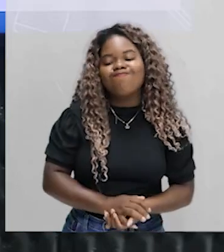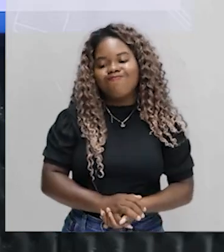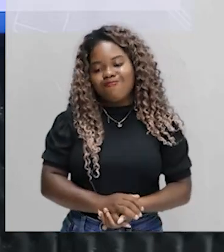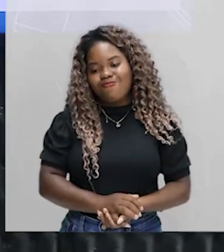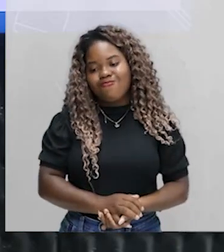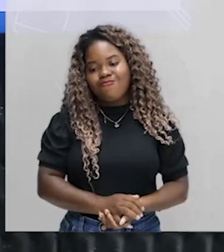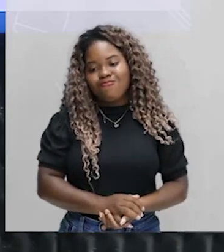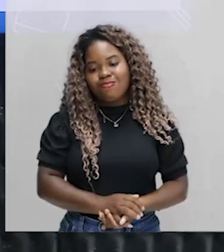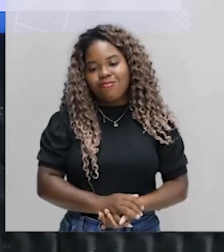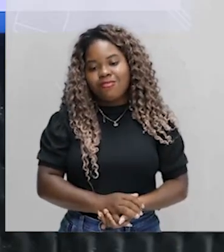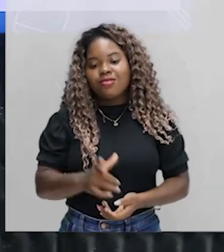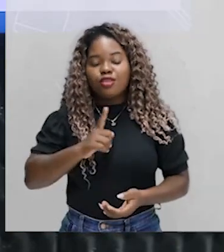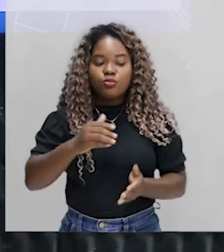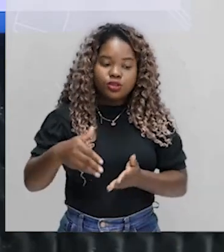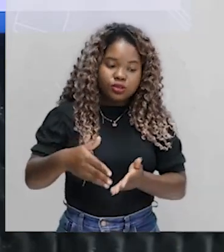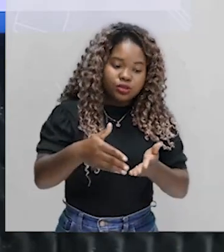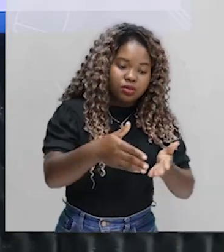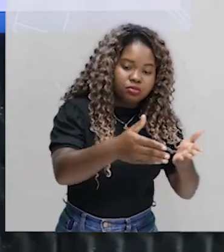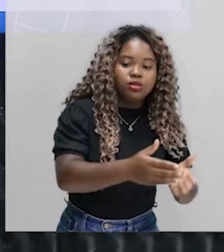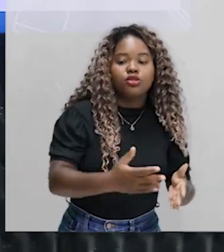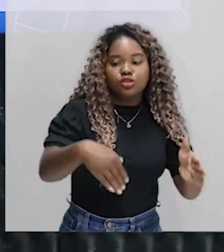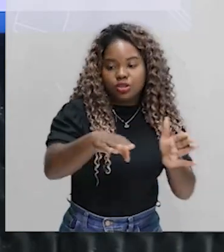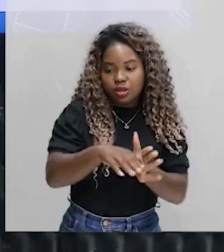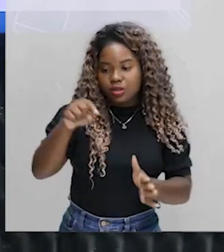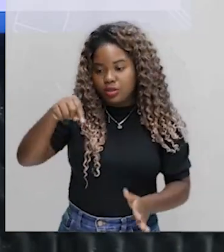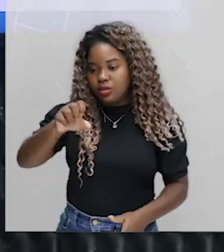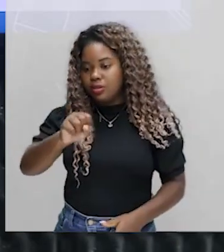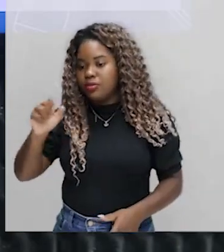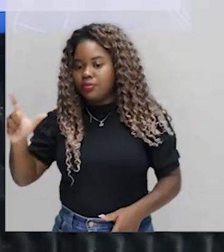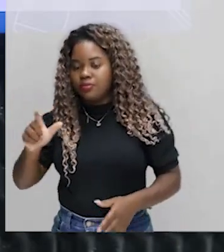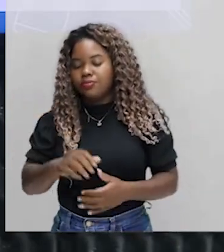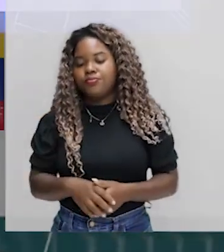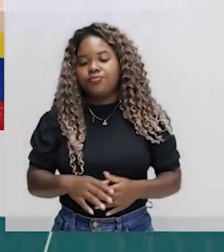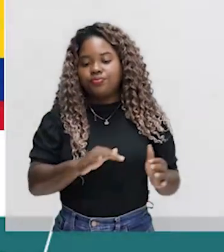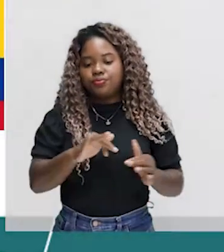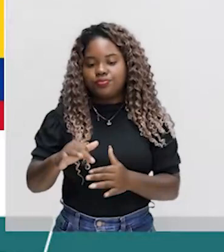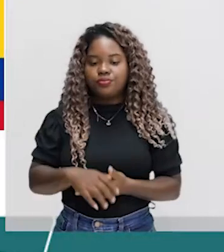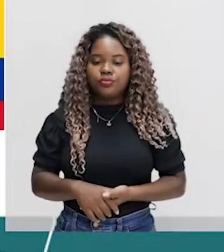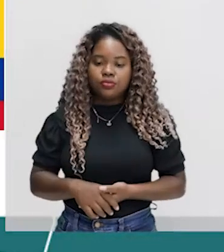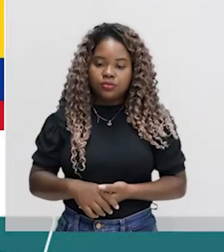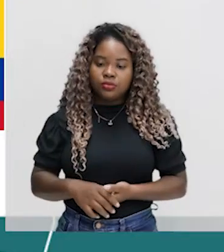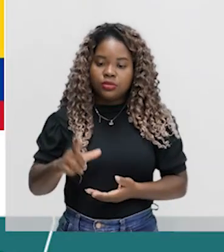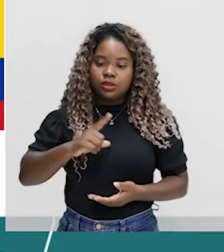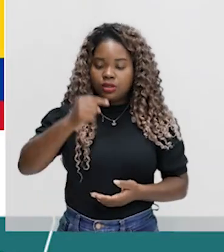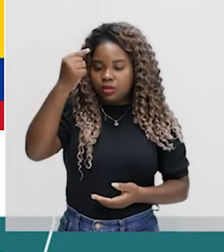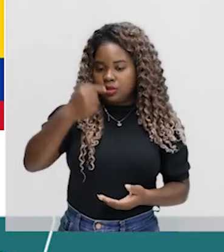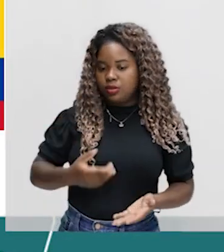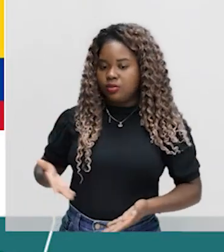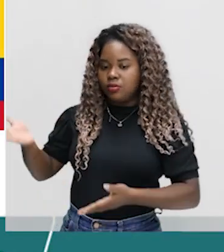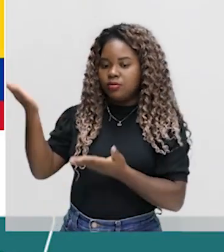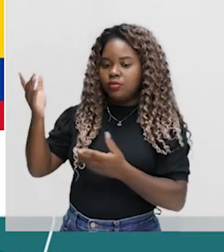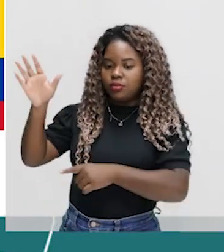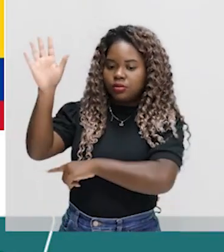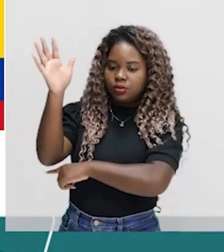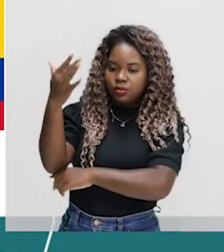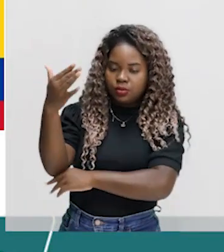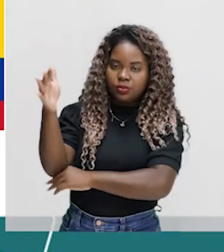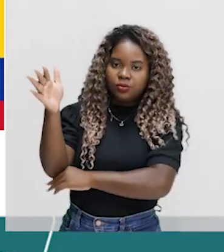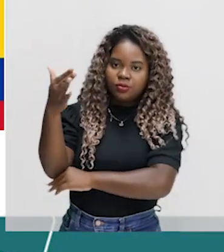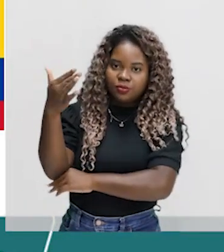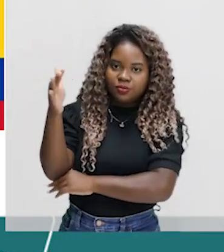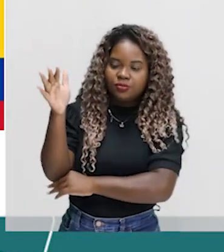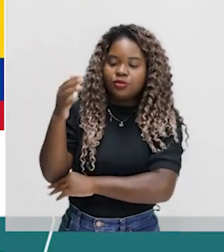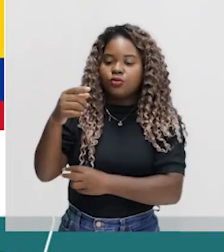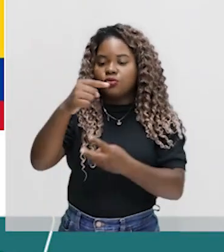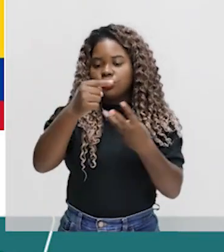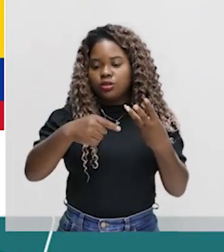aquela colonização que nós tivemos, os espanhóis também passaram pela nossa cidade. Aqui eu tenho uma bandeira, né, com os